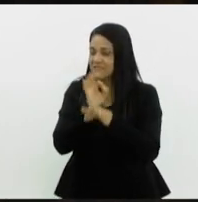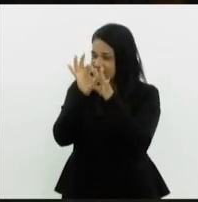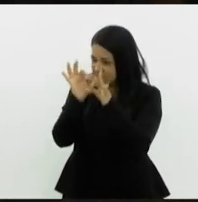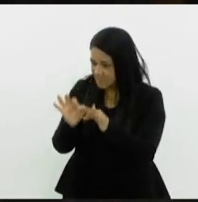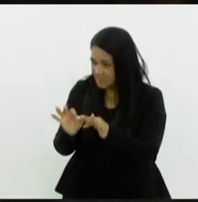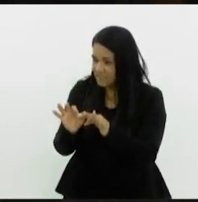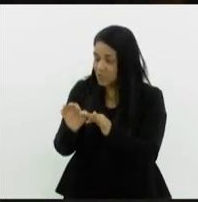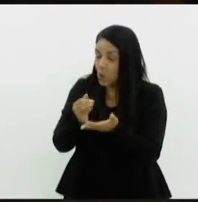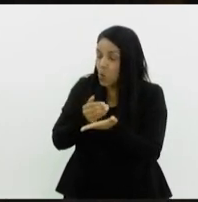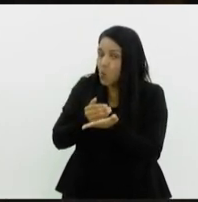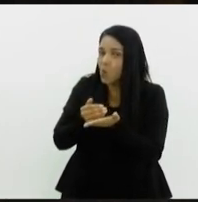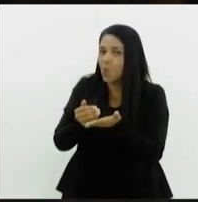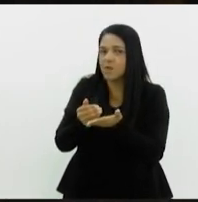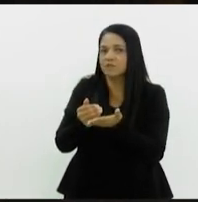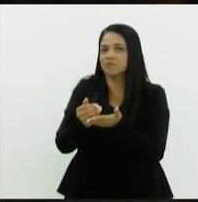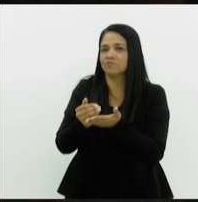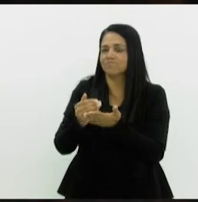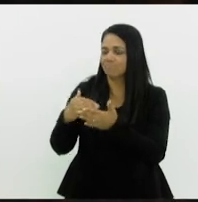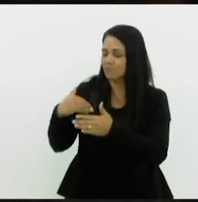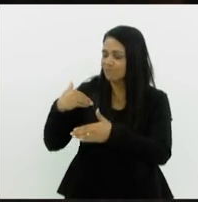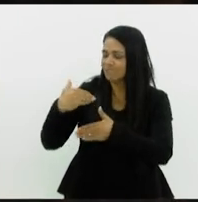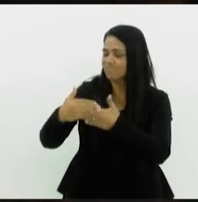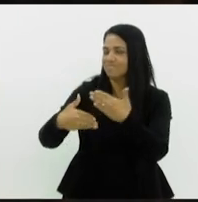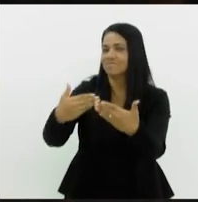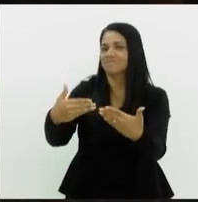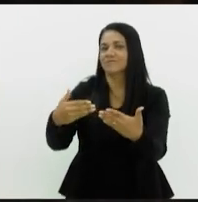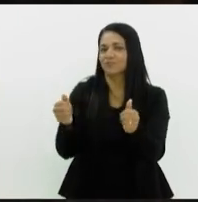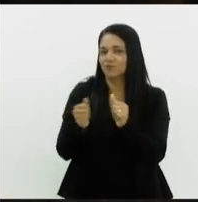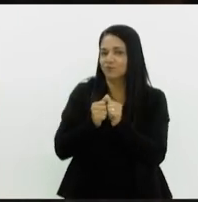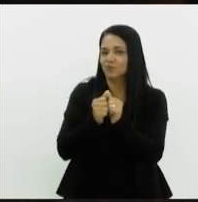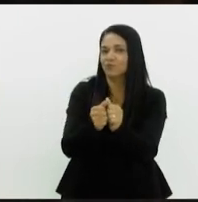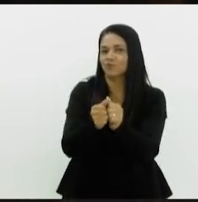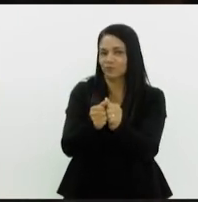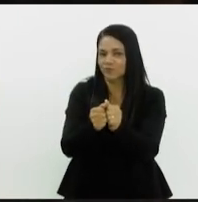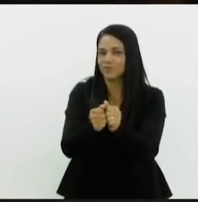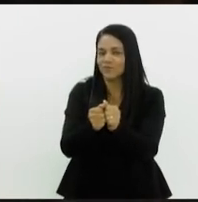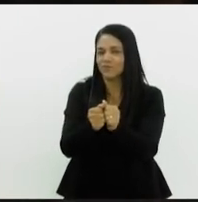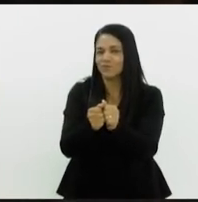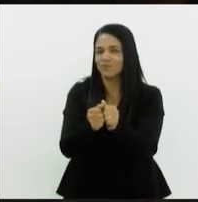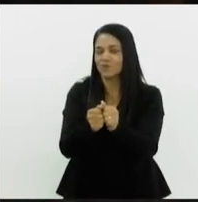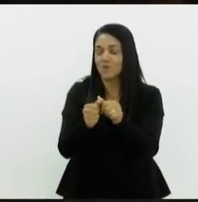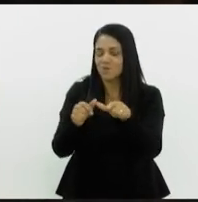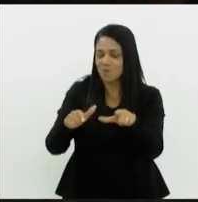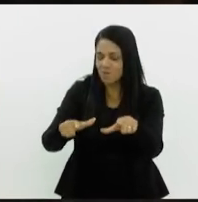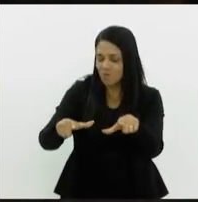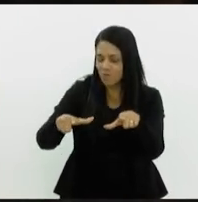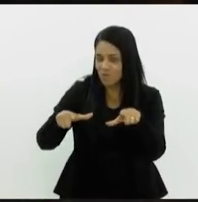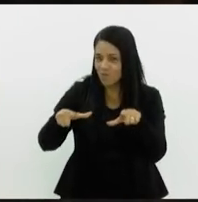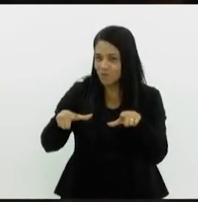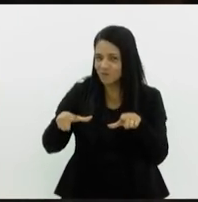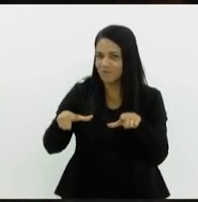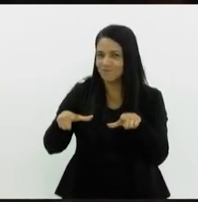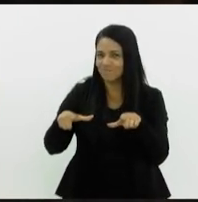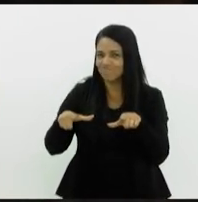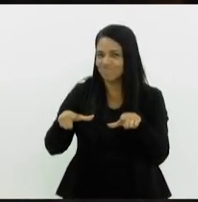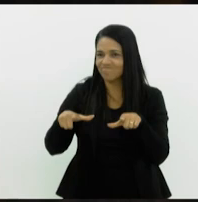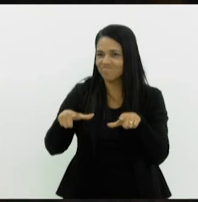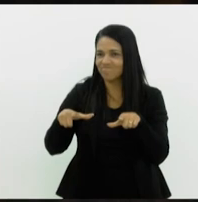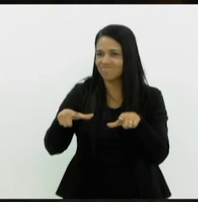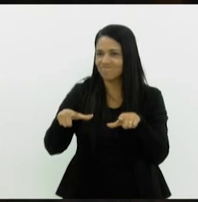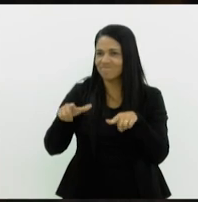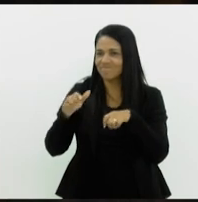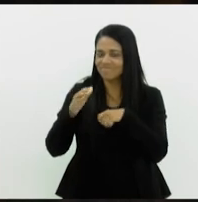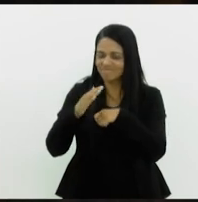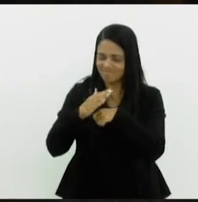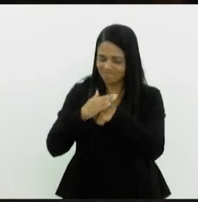é apenas o início da nossa trajetória juntos, meu irmão. Tá? Então, eu vou te entregar aqui uma moção com muito carinho,